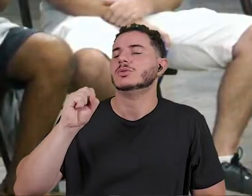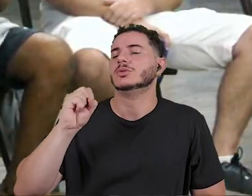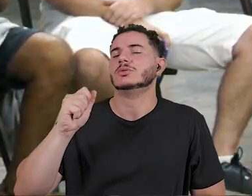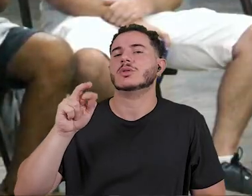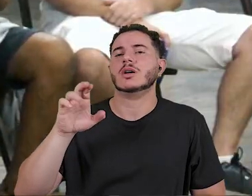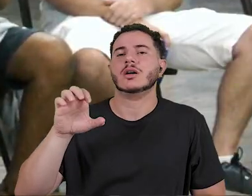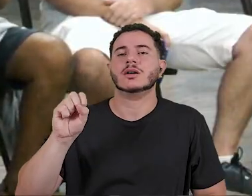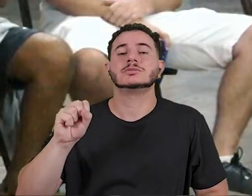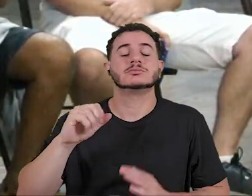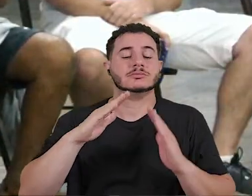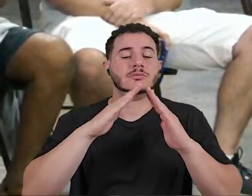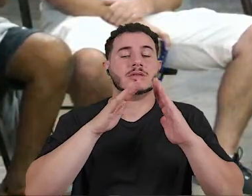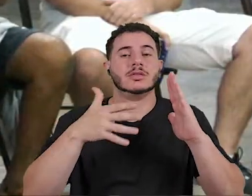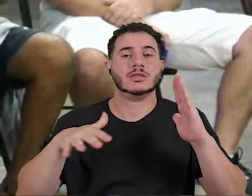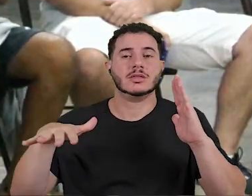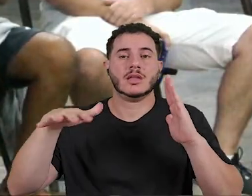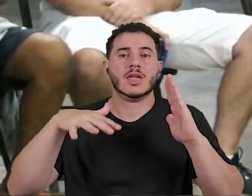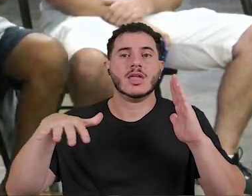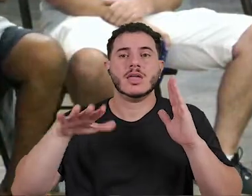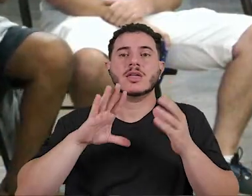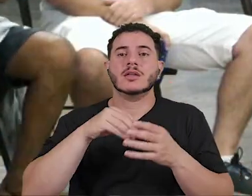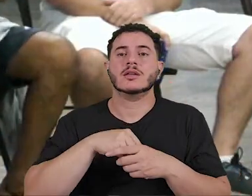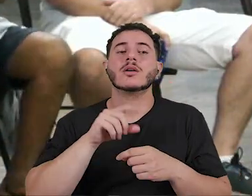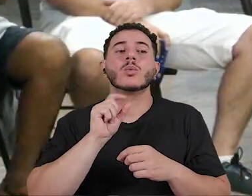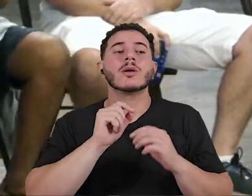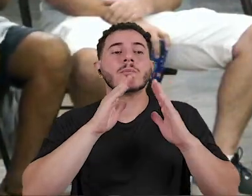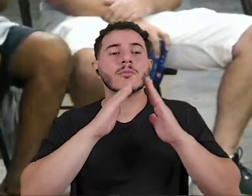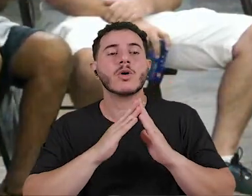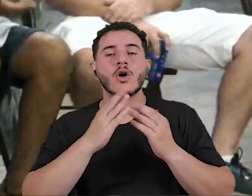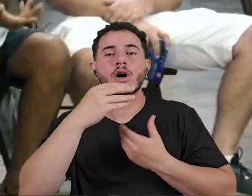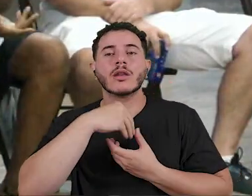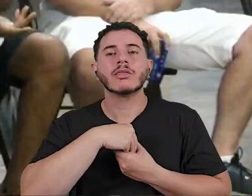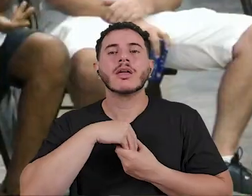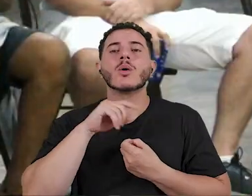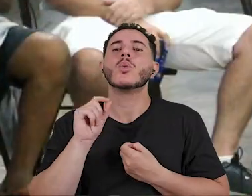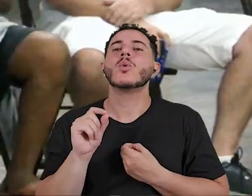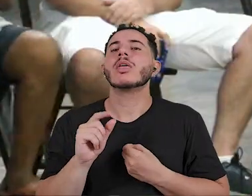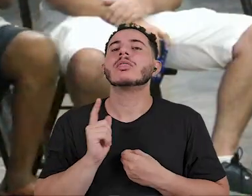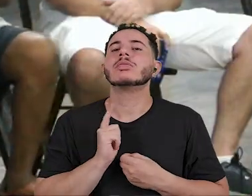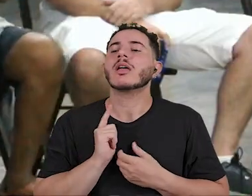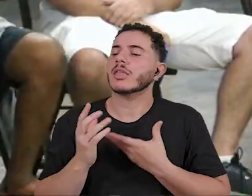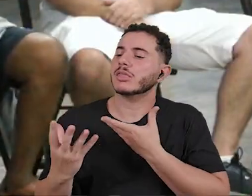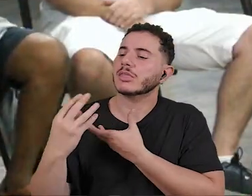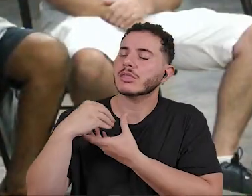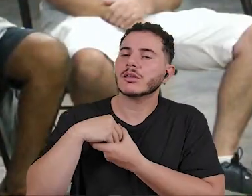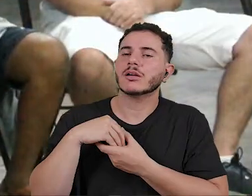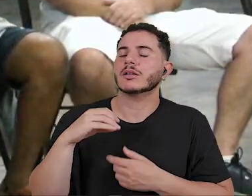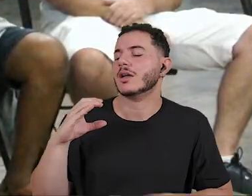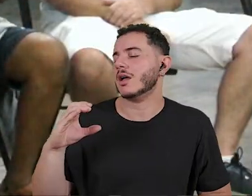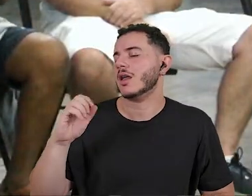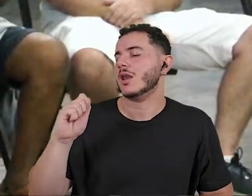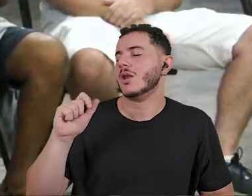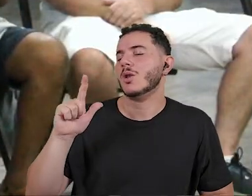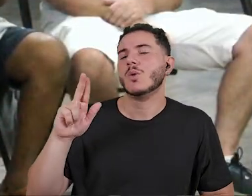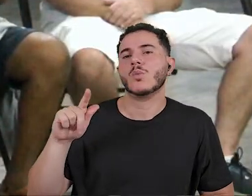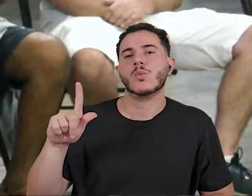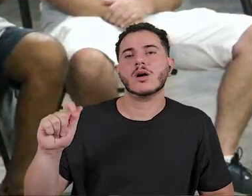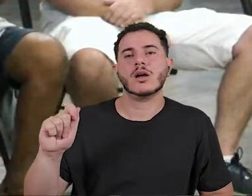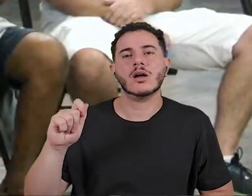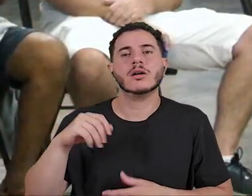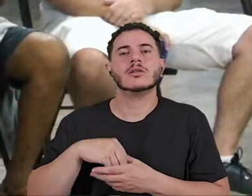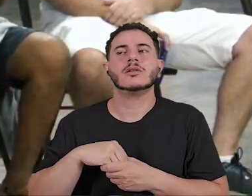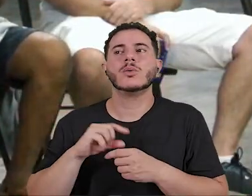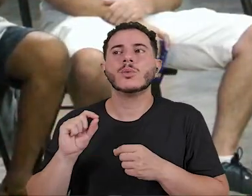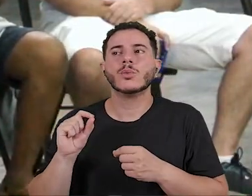dominado, aonde as calungas é alimentada, aí quando elas começam a ser alimentadas pela tradição do